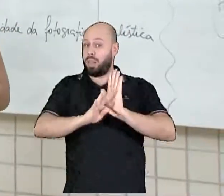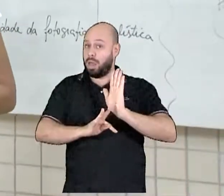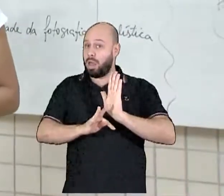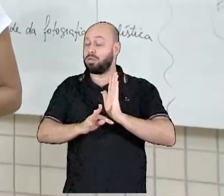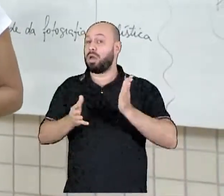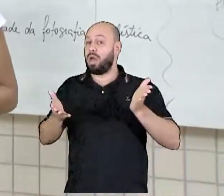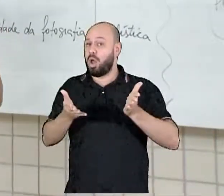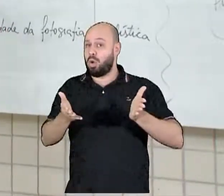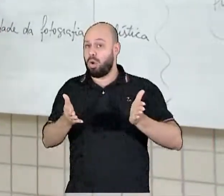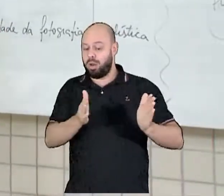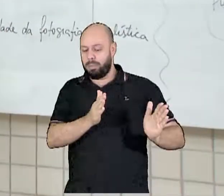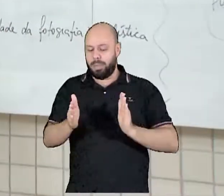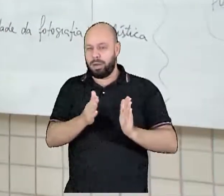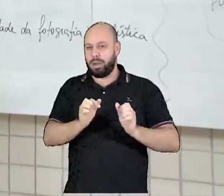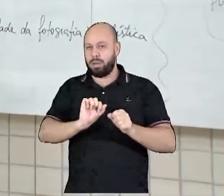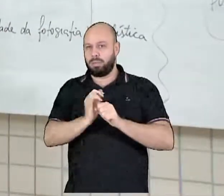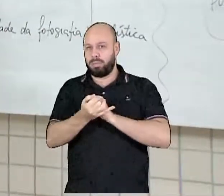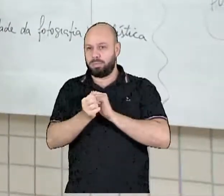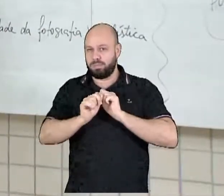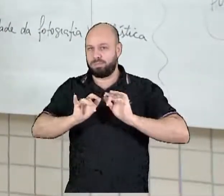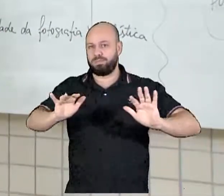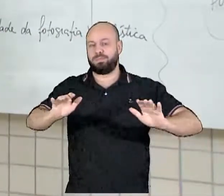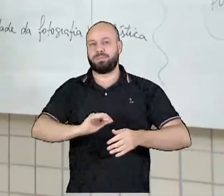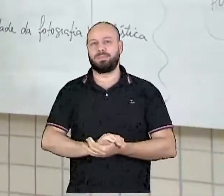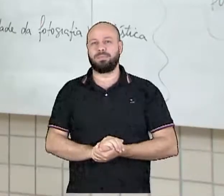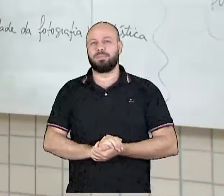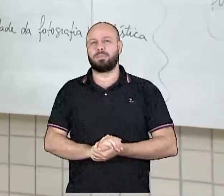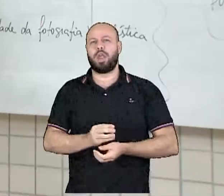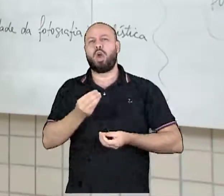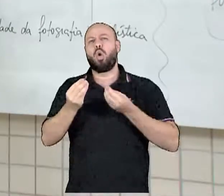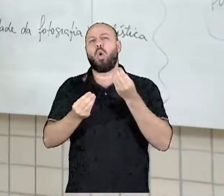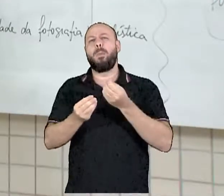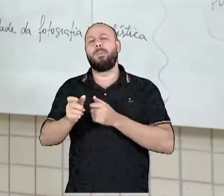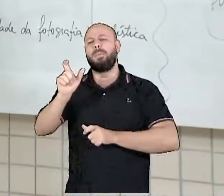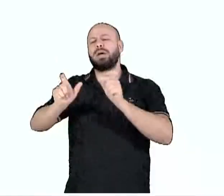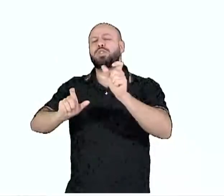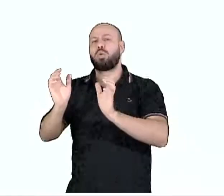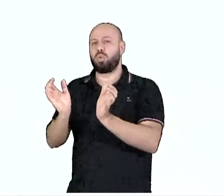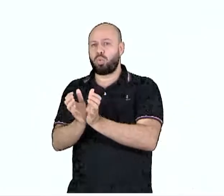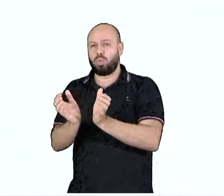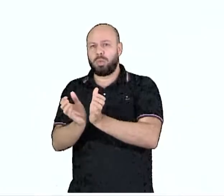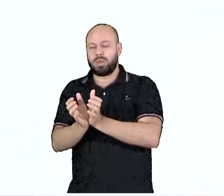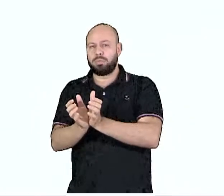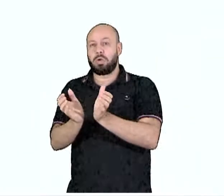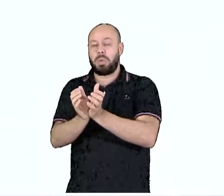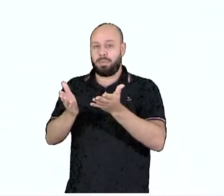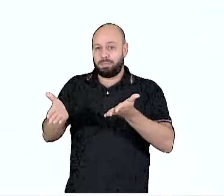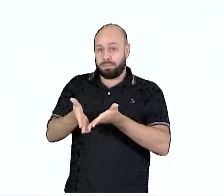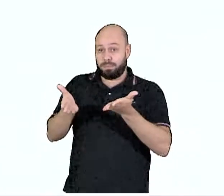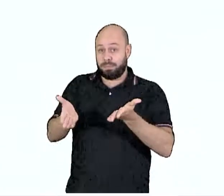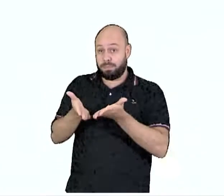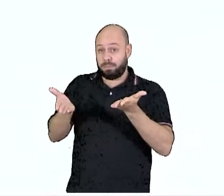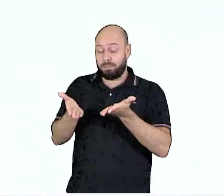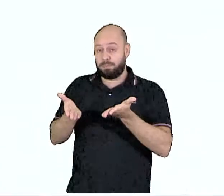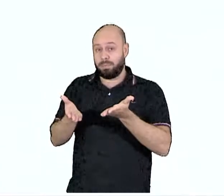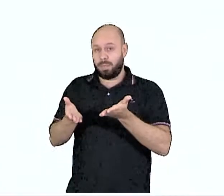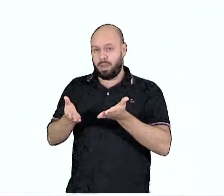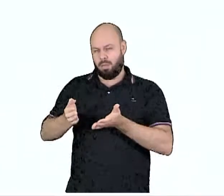nosso período de pandemia. Como é que é essas pessoas? É uma comunidade carente, uma